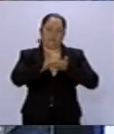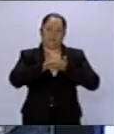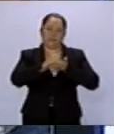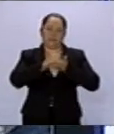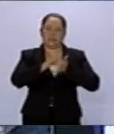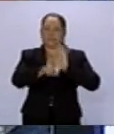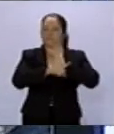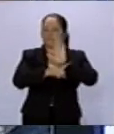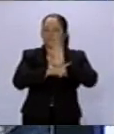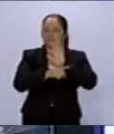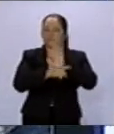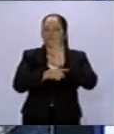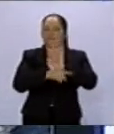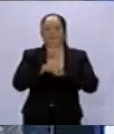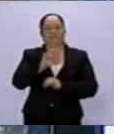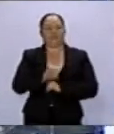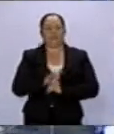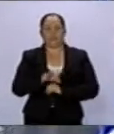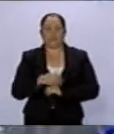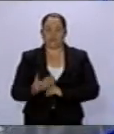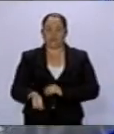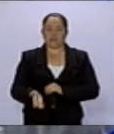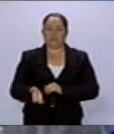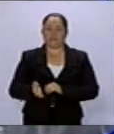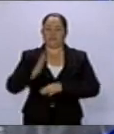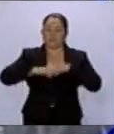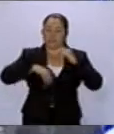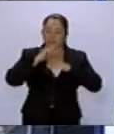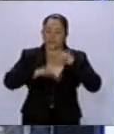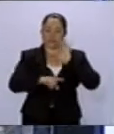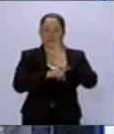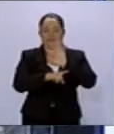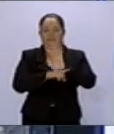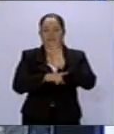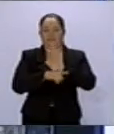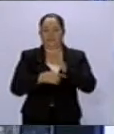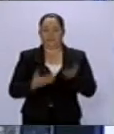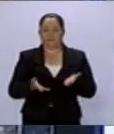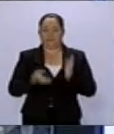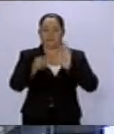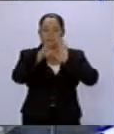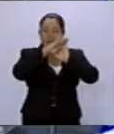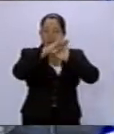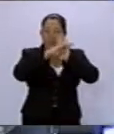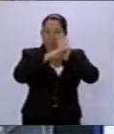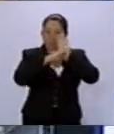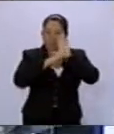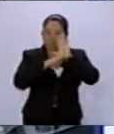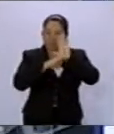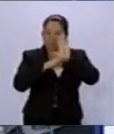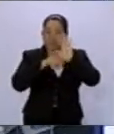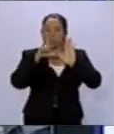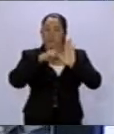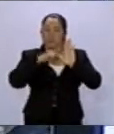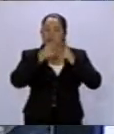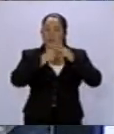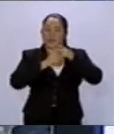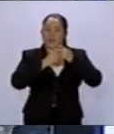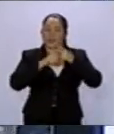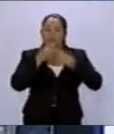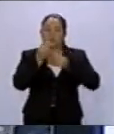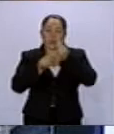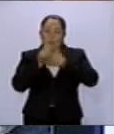de formação de saúde e o padrão ouro dessa formação era prática essencial o programa ele estabelece um mecanismo de atuação